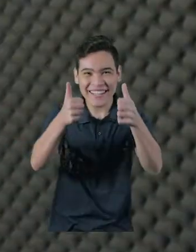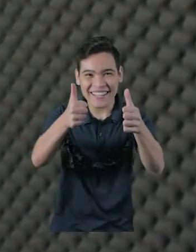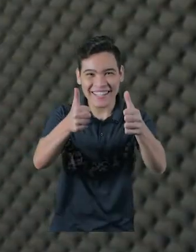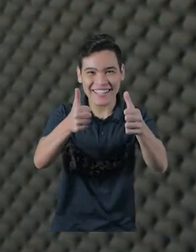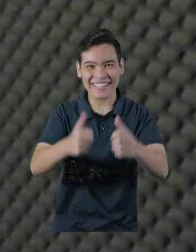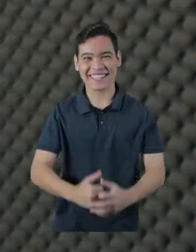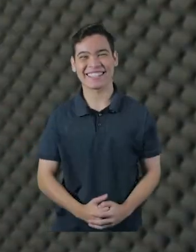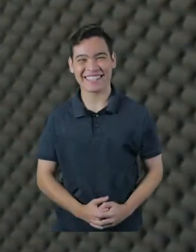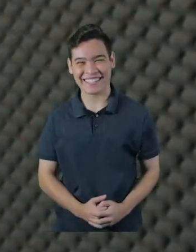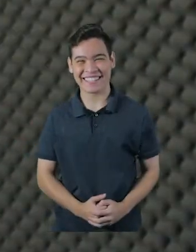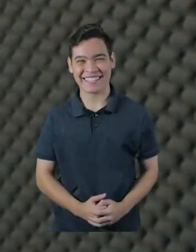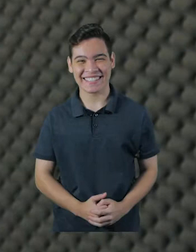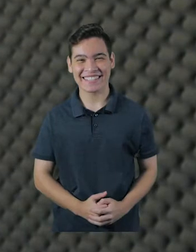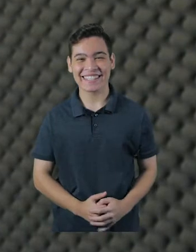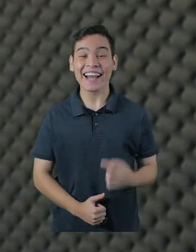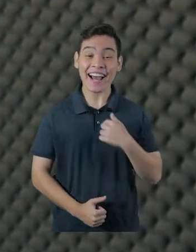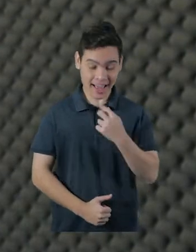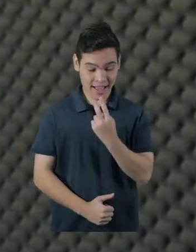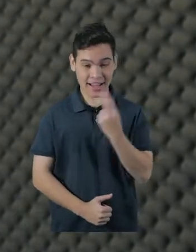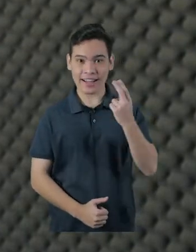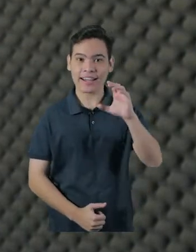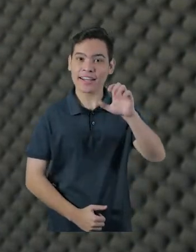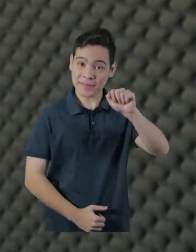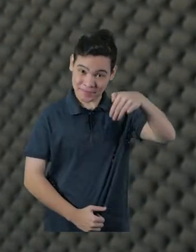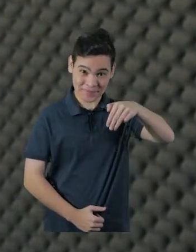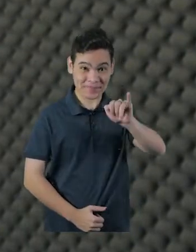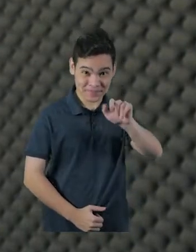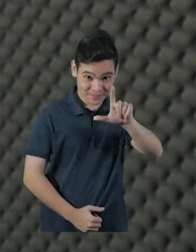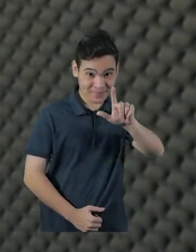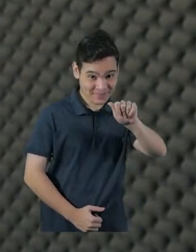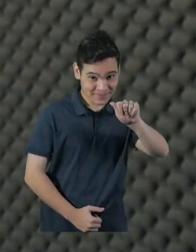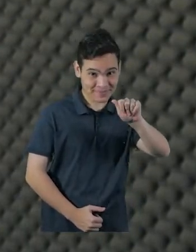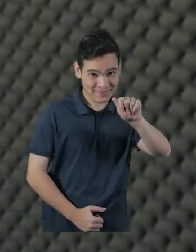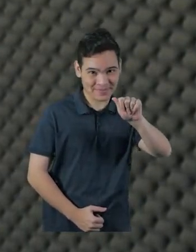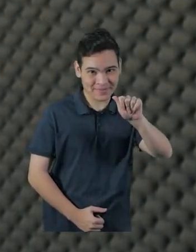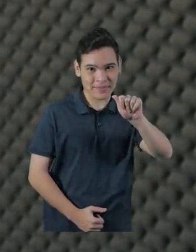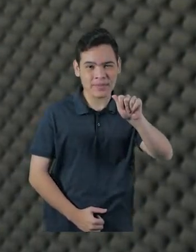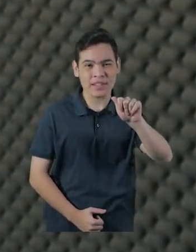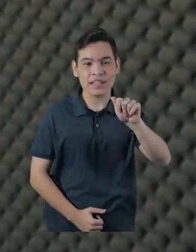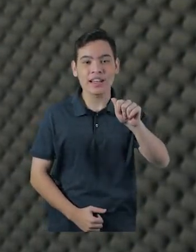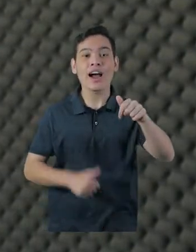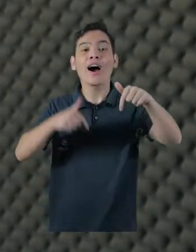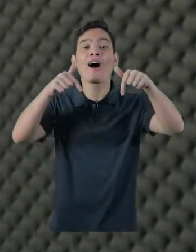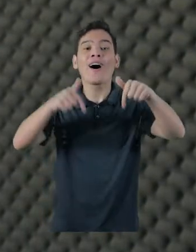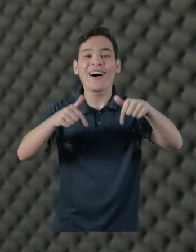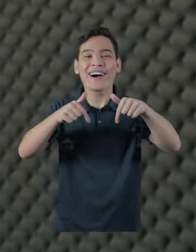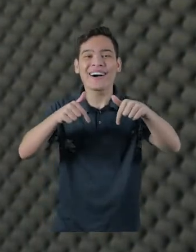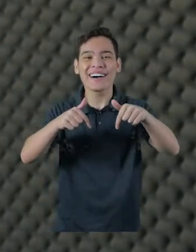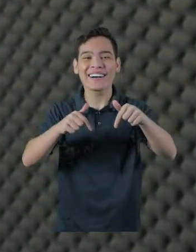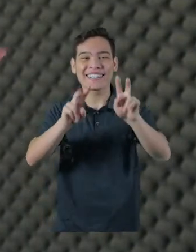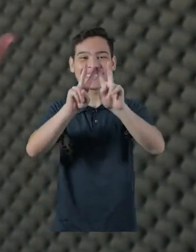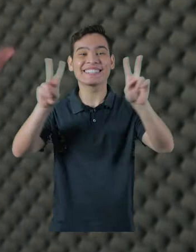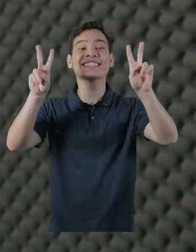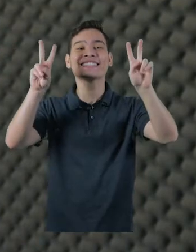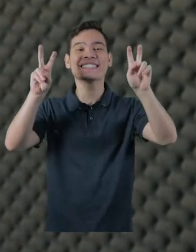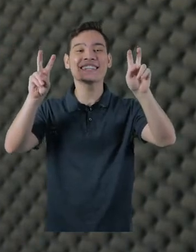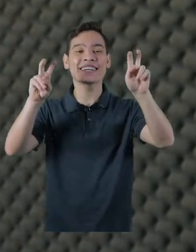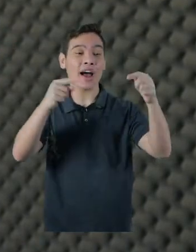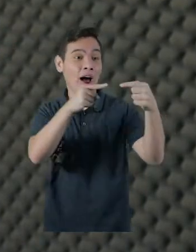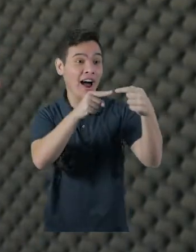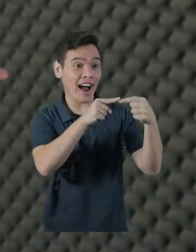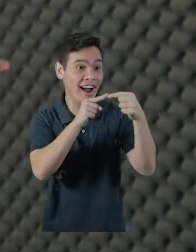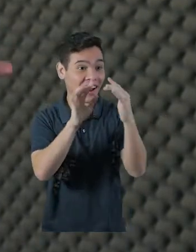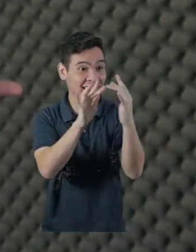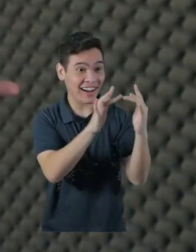tudo bom com você? Eu sou Camila Vinhas Ítavo e este é o Quanto Mais